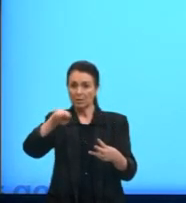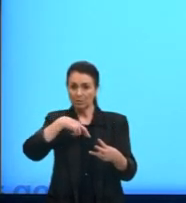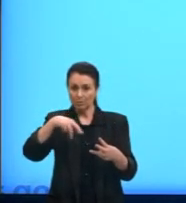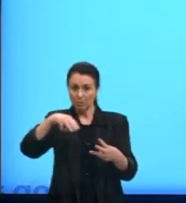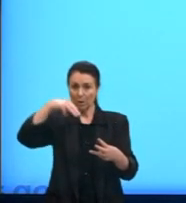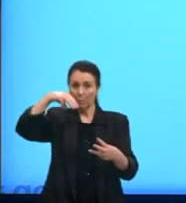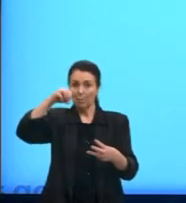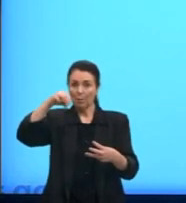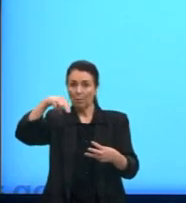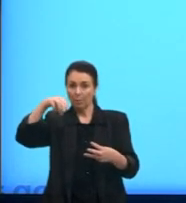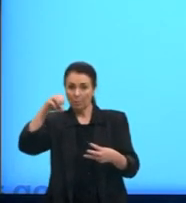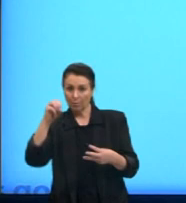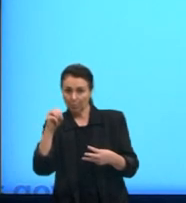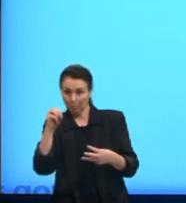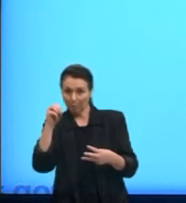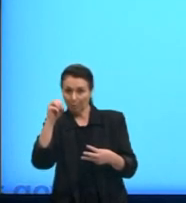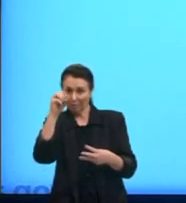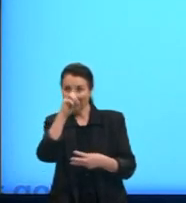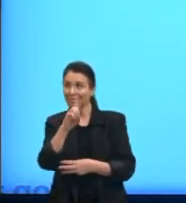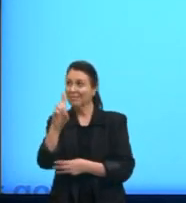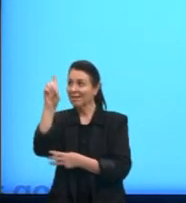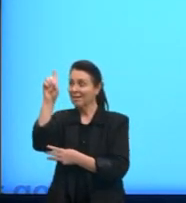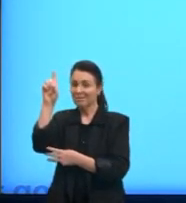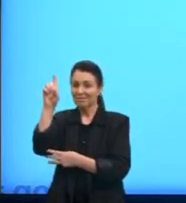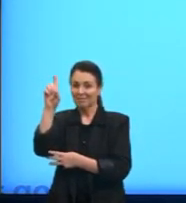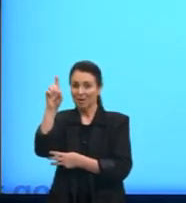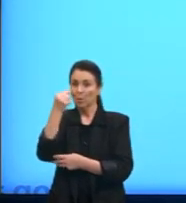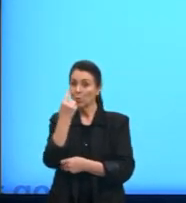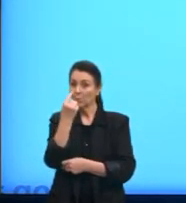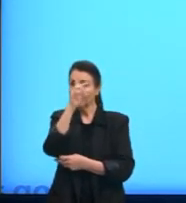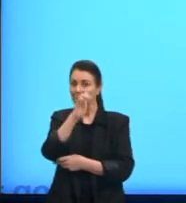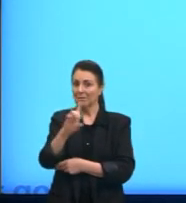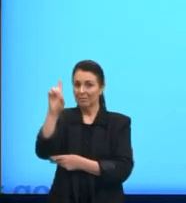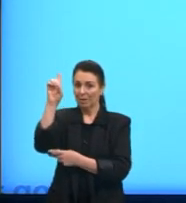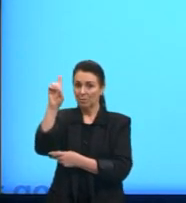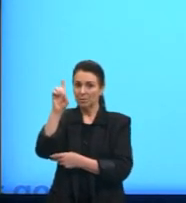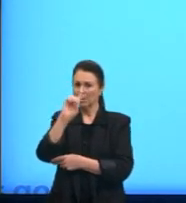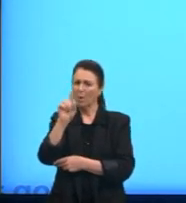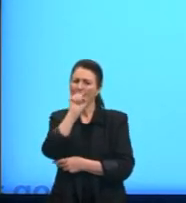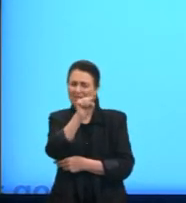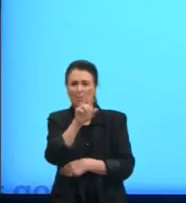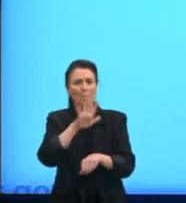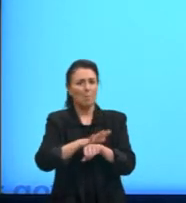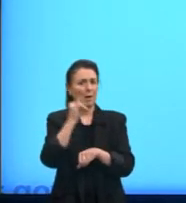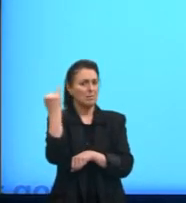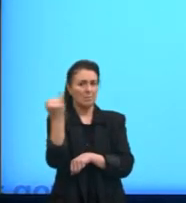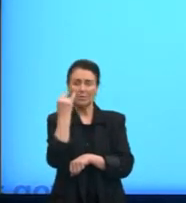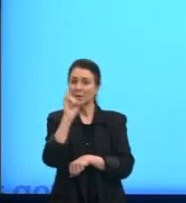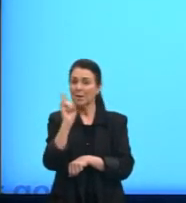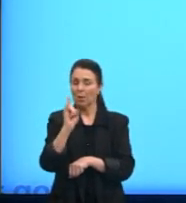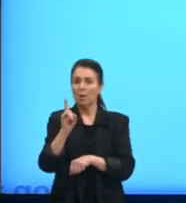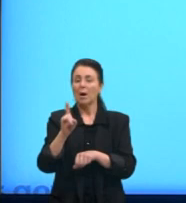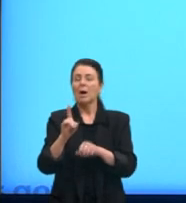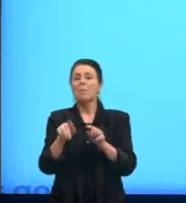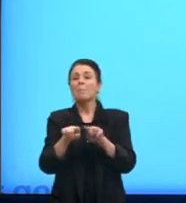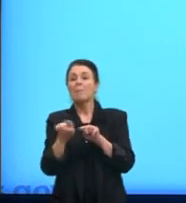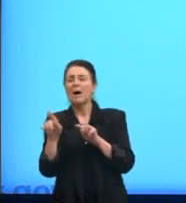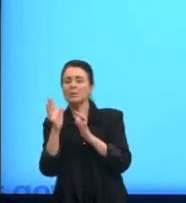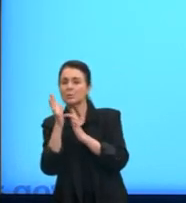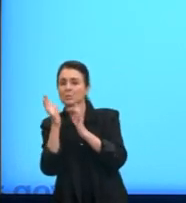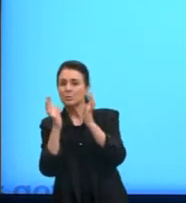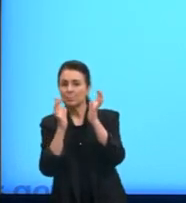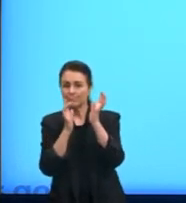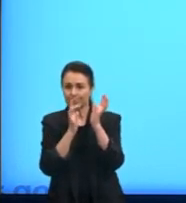apenas existam religiões monoteístas o que essas sejam as mais importantes mas o cristianismo então tem os seus dogmas da